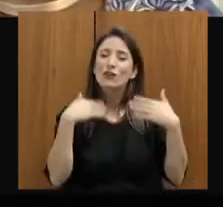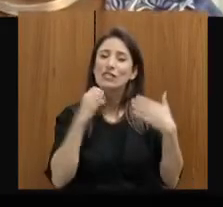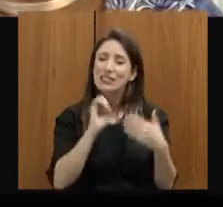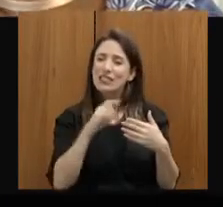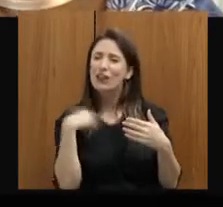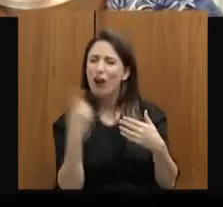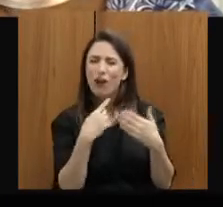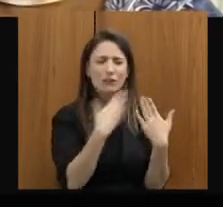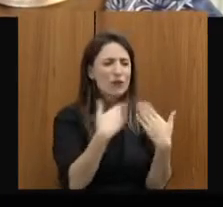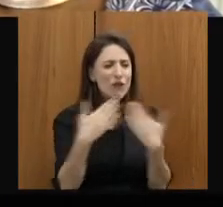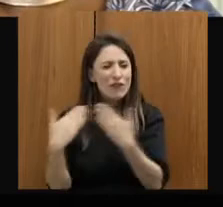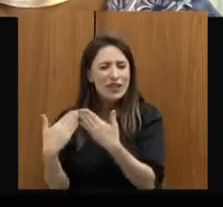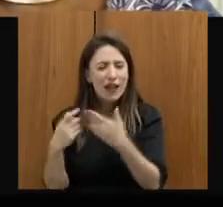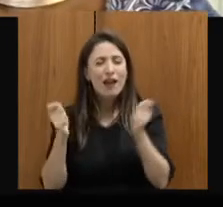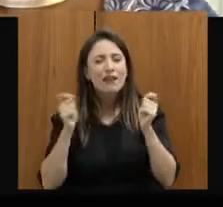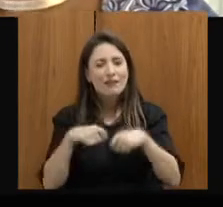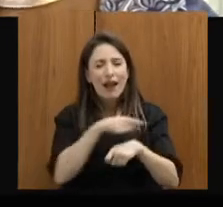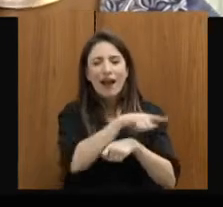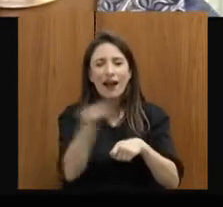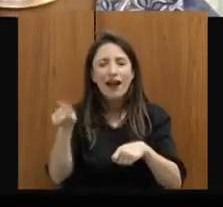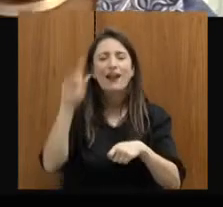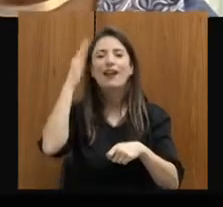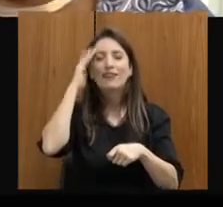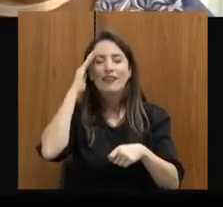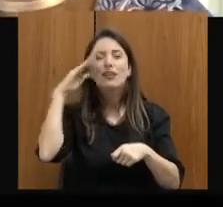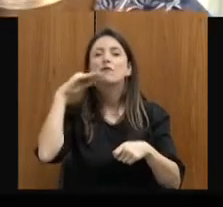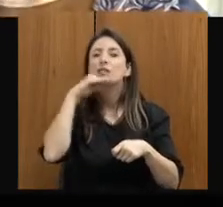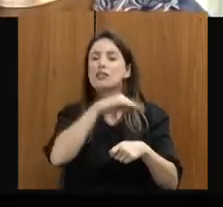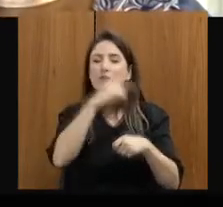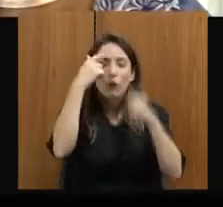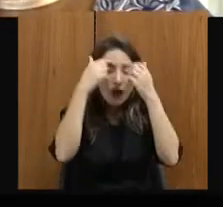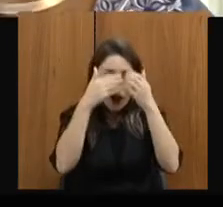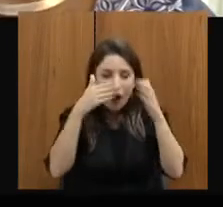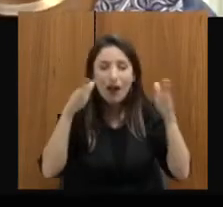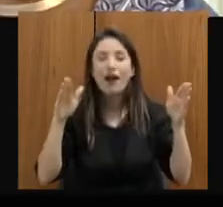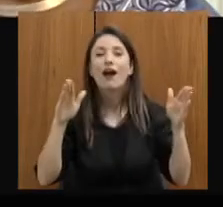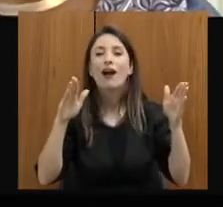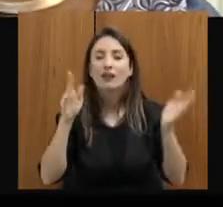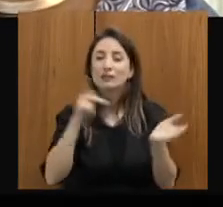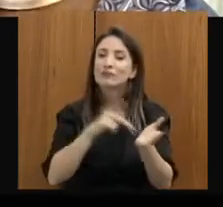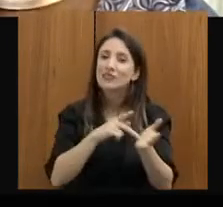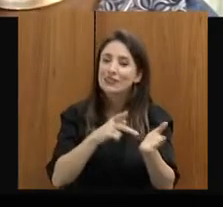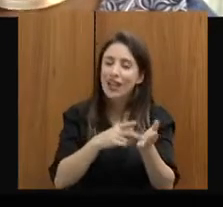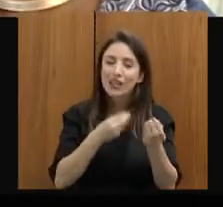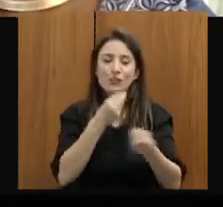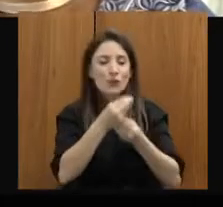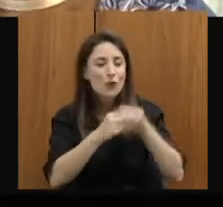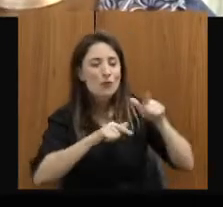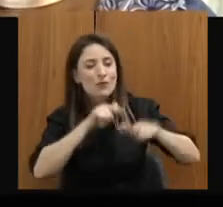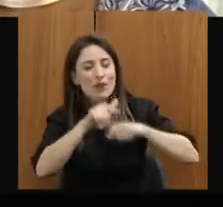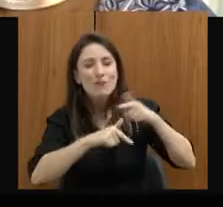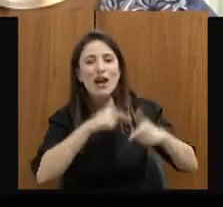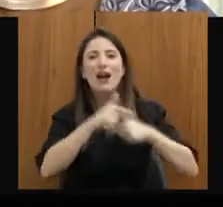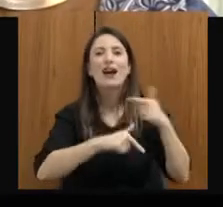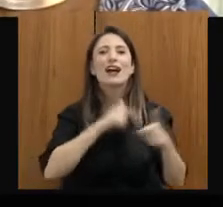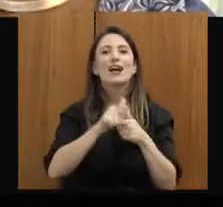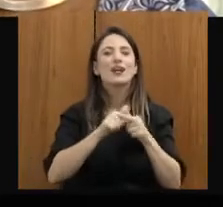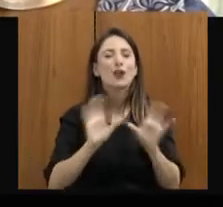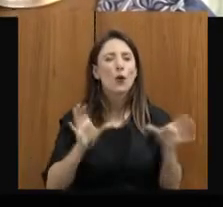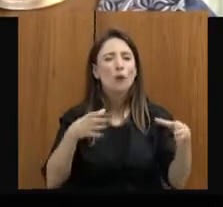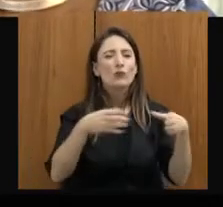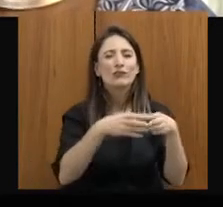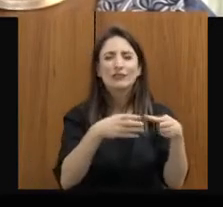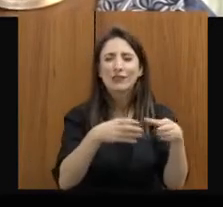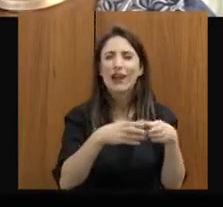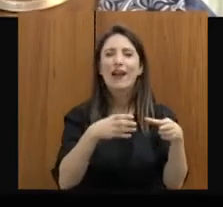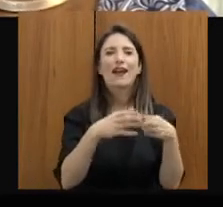e elas percebiam a sua dimensão real admissão real do seu trabalho a dimensão real das suas Comunidades dos